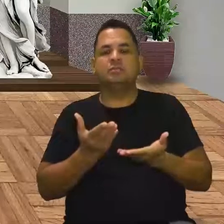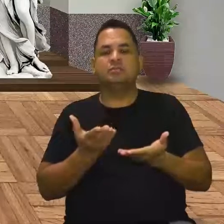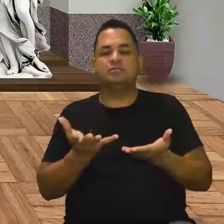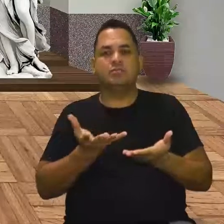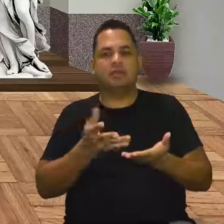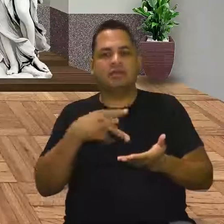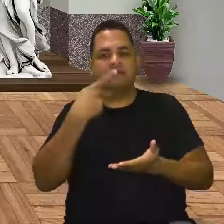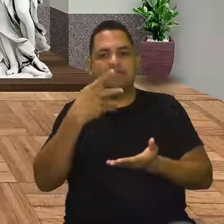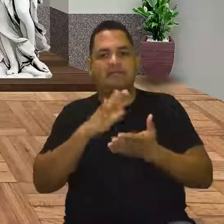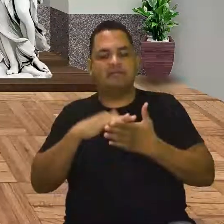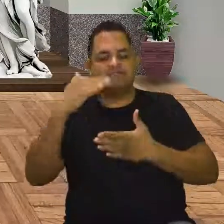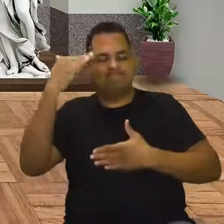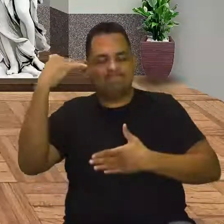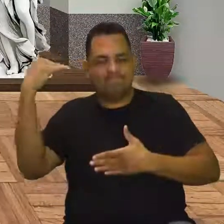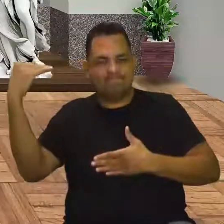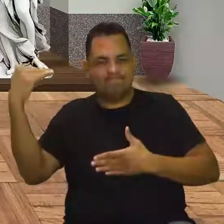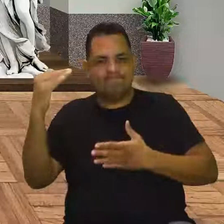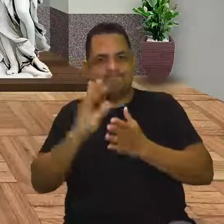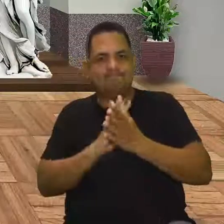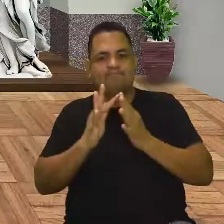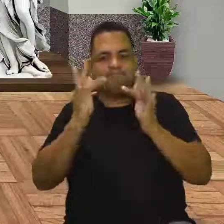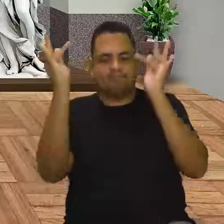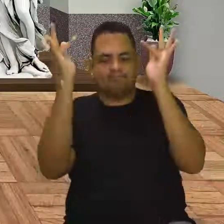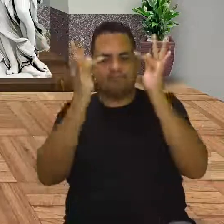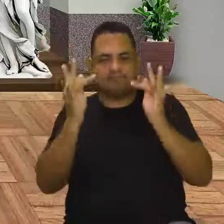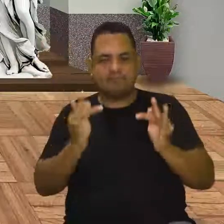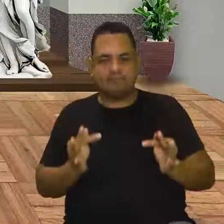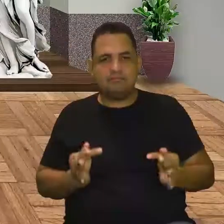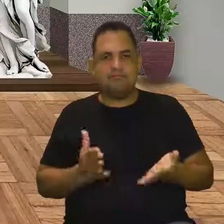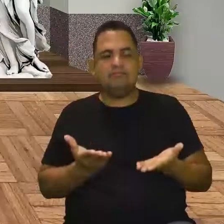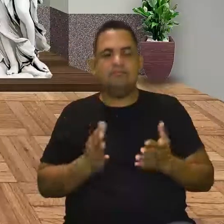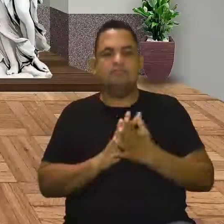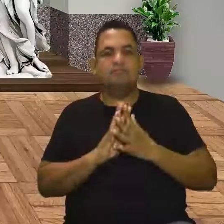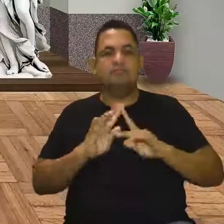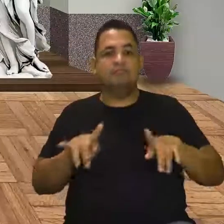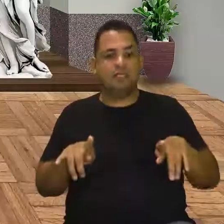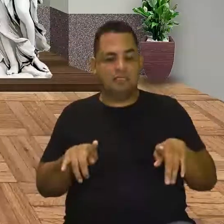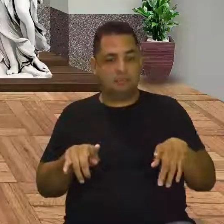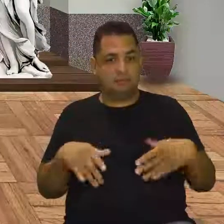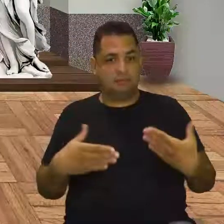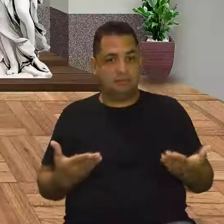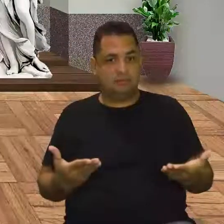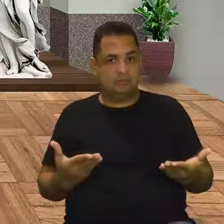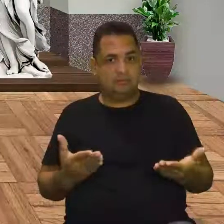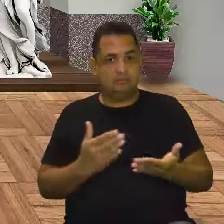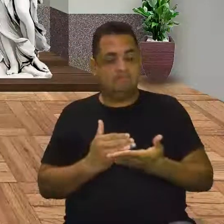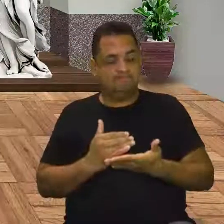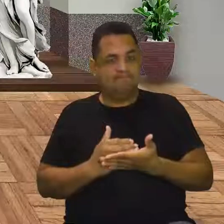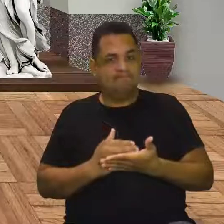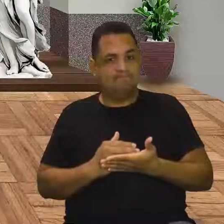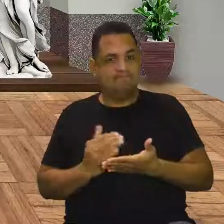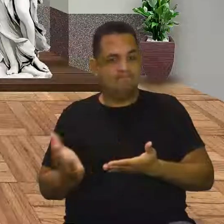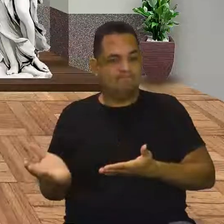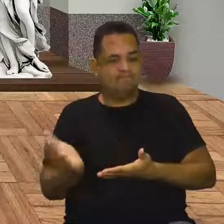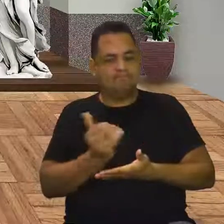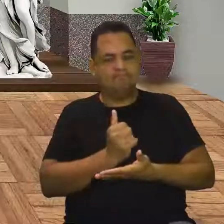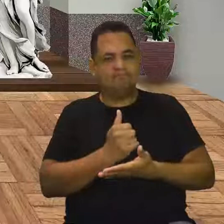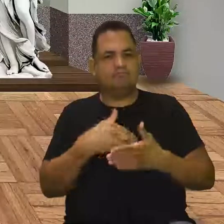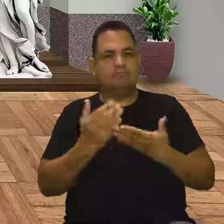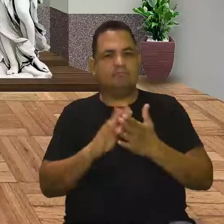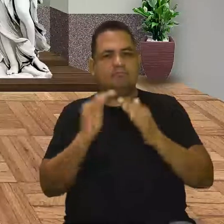vocês sucesso, felicidade, mas enquanto isso, vamos